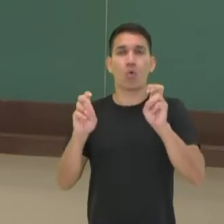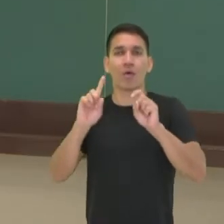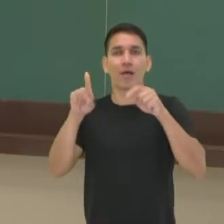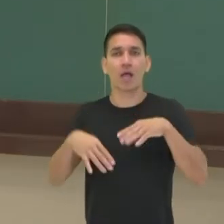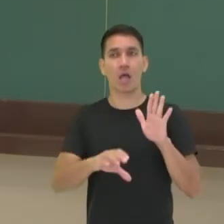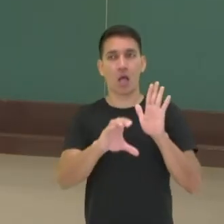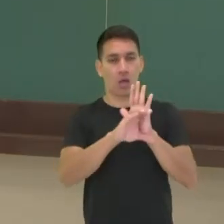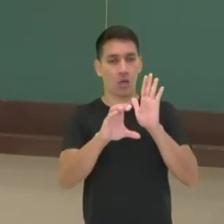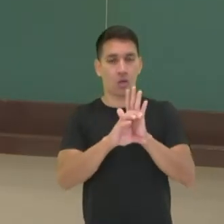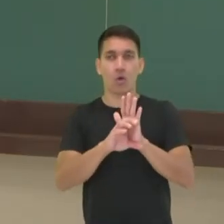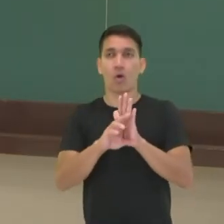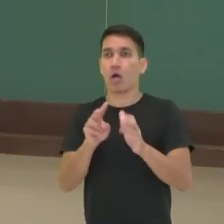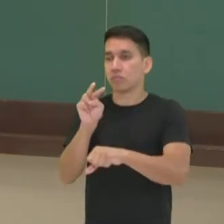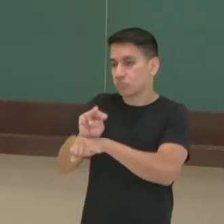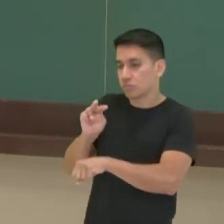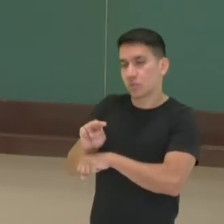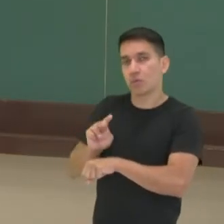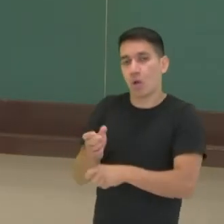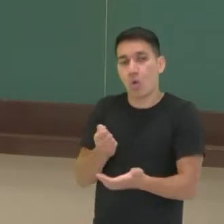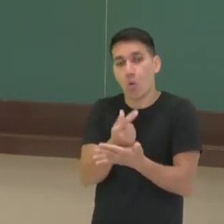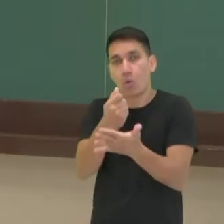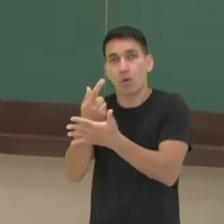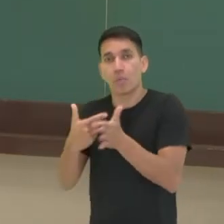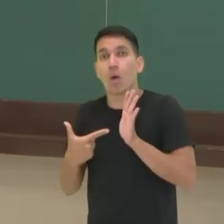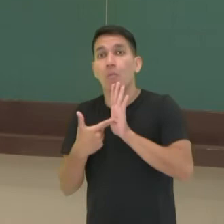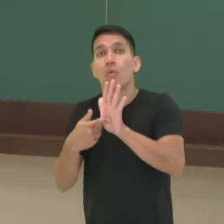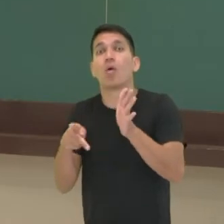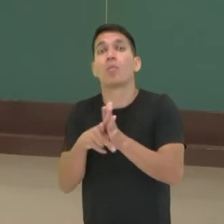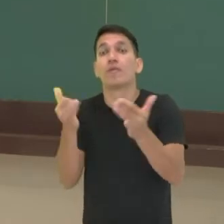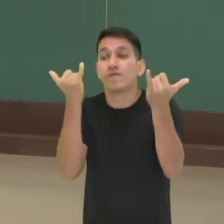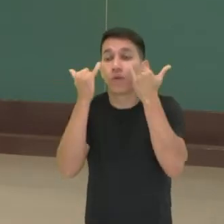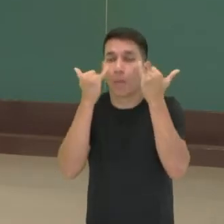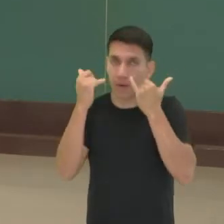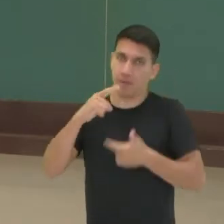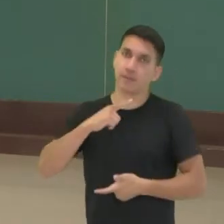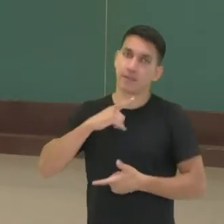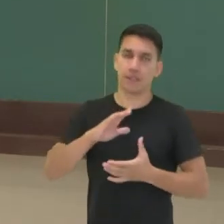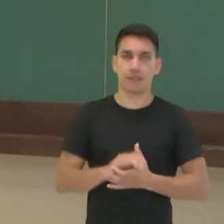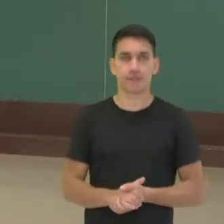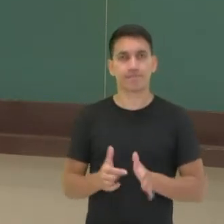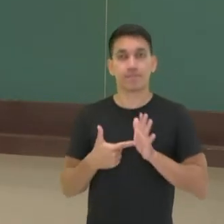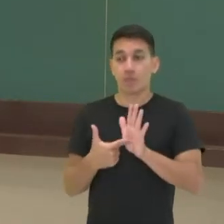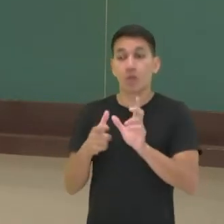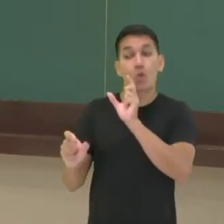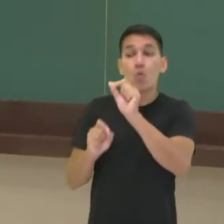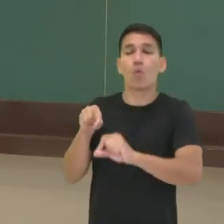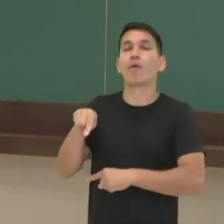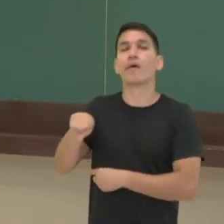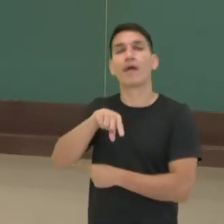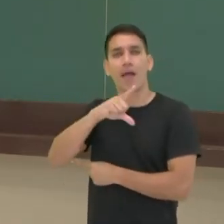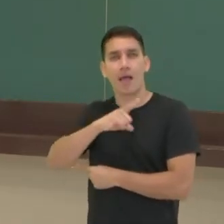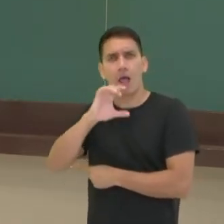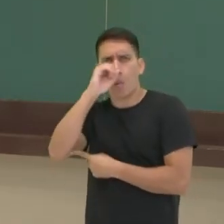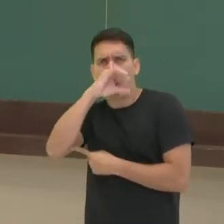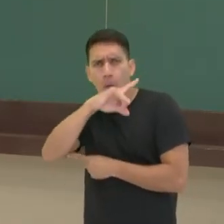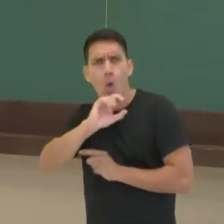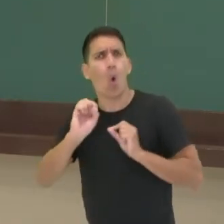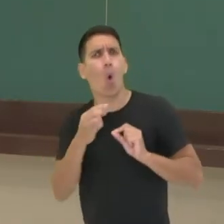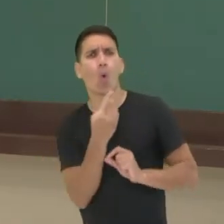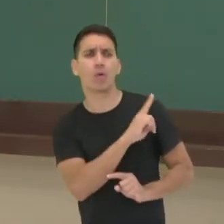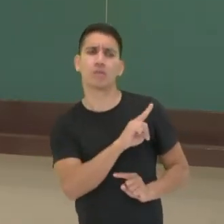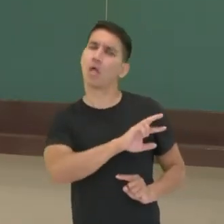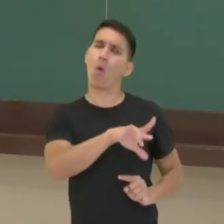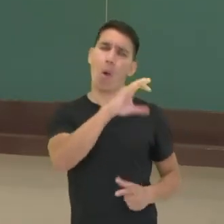Consumidor, ele traz para nós essa informação. Ele traz aqui o que é abusivo ou o que não é